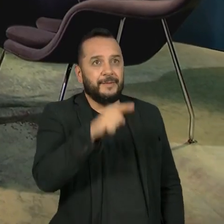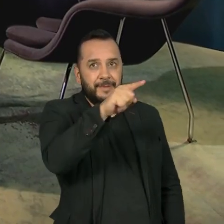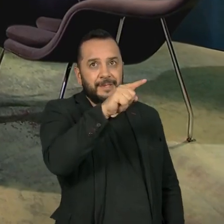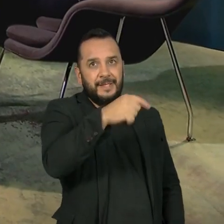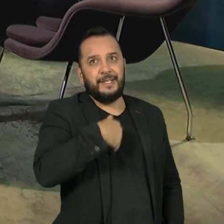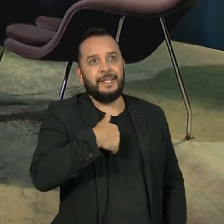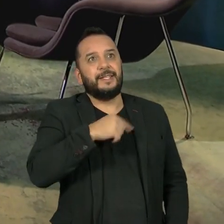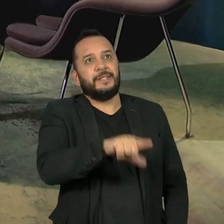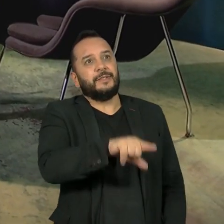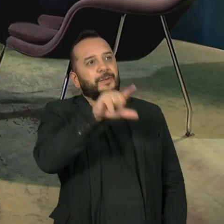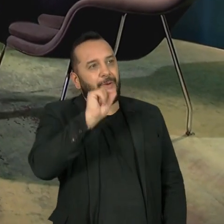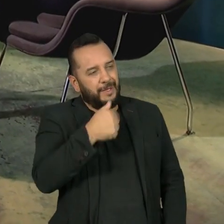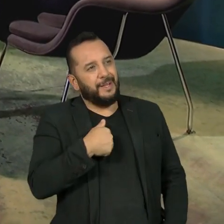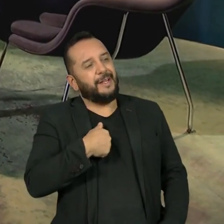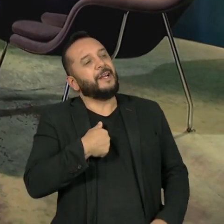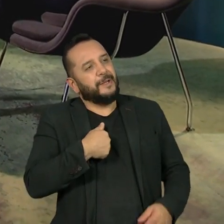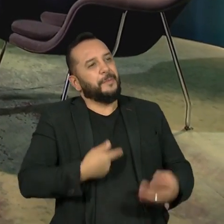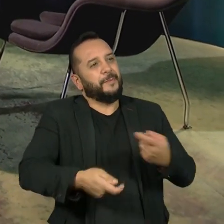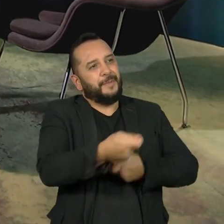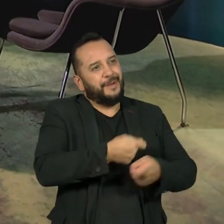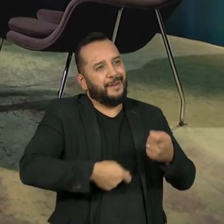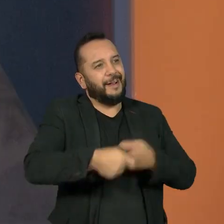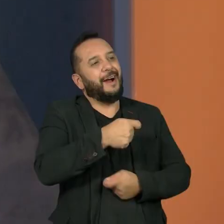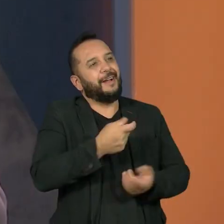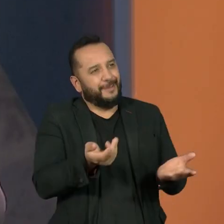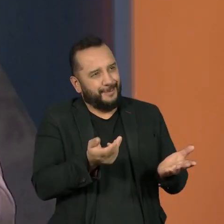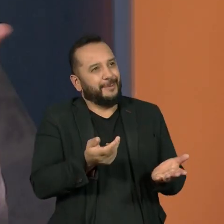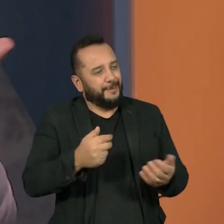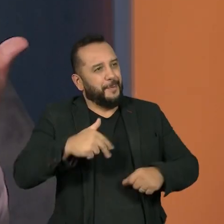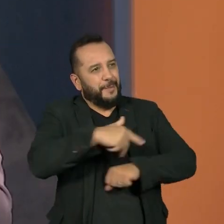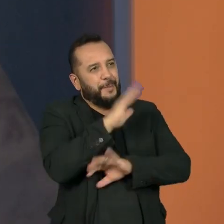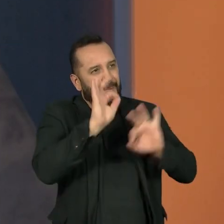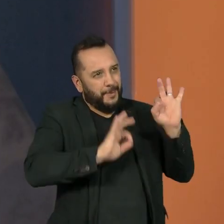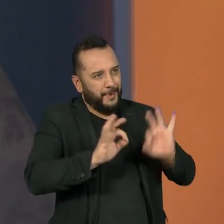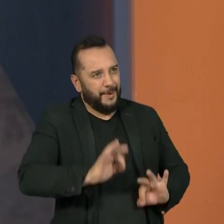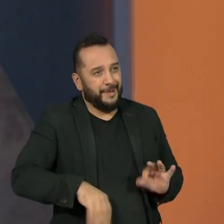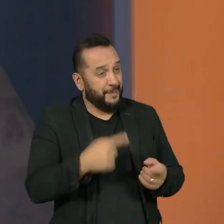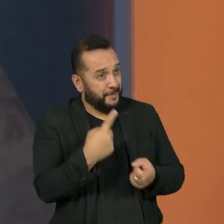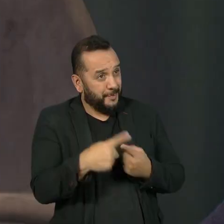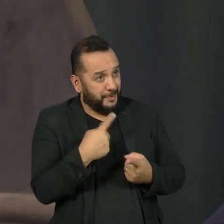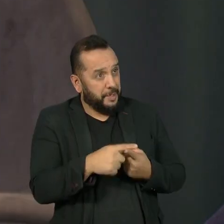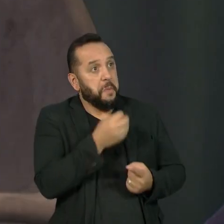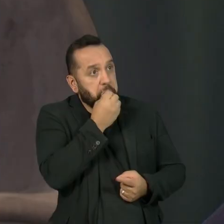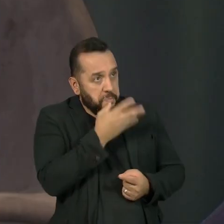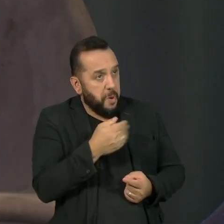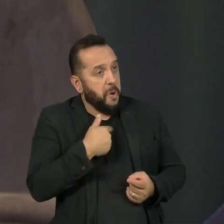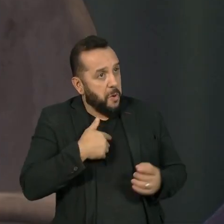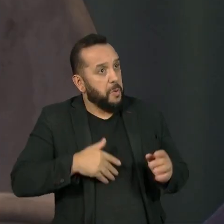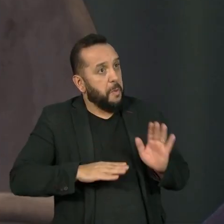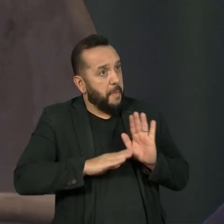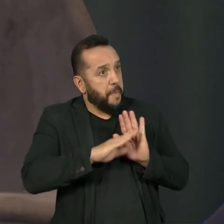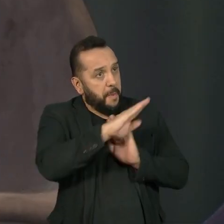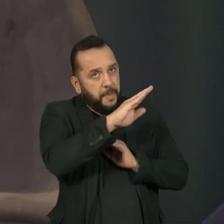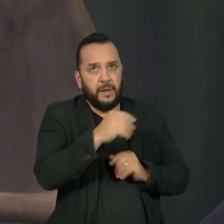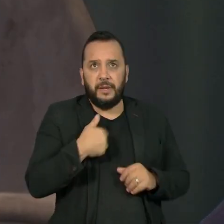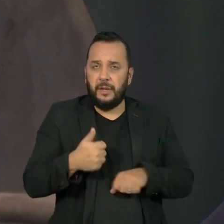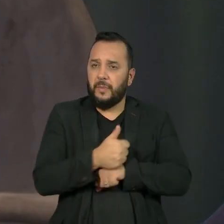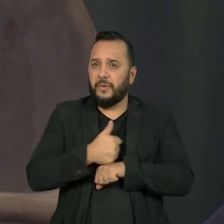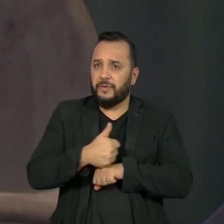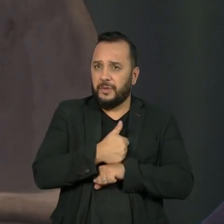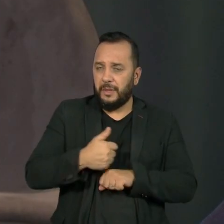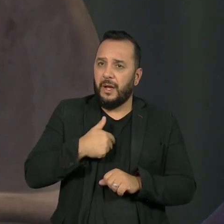esse mercado. Conta pra gente, de verdade. Não foi por causa desses números fabulosos? Eu, como profissional de comunicação,